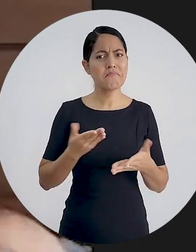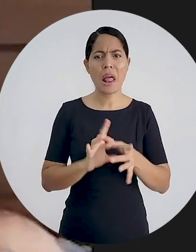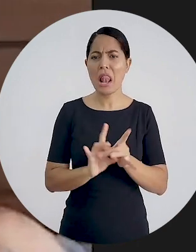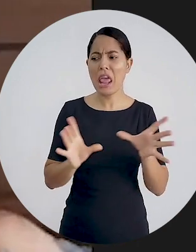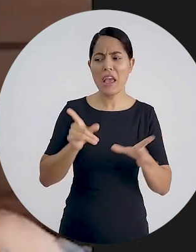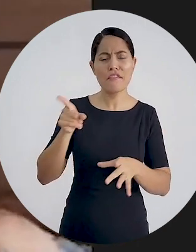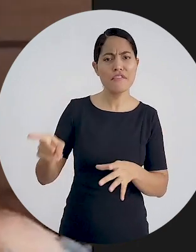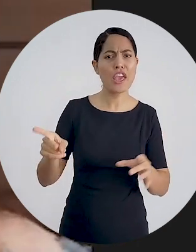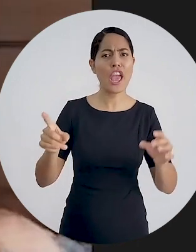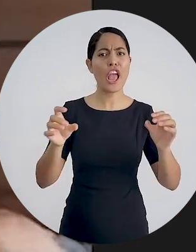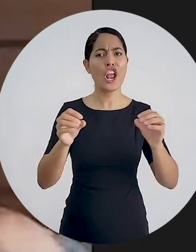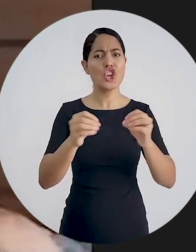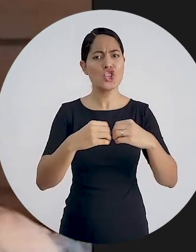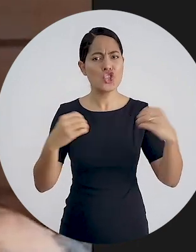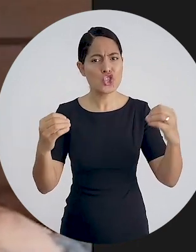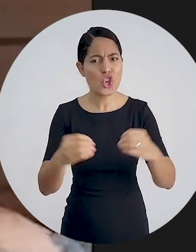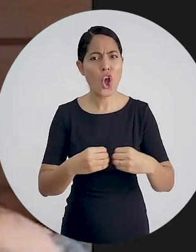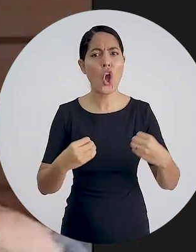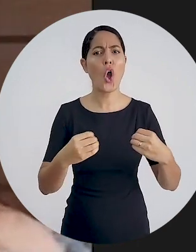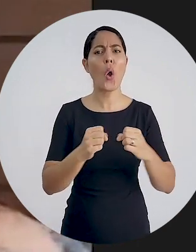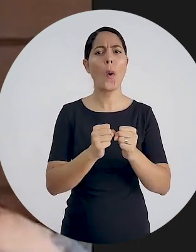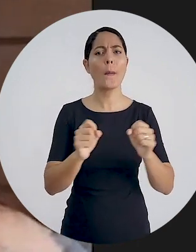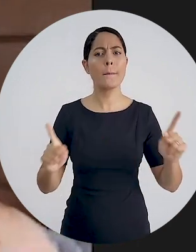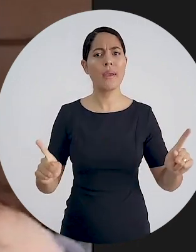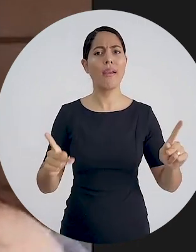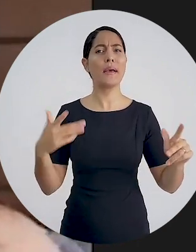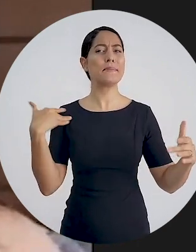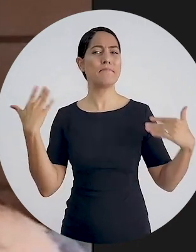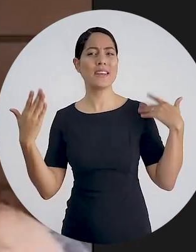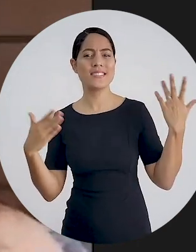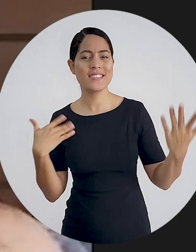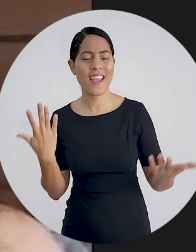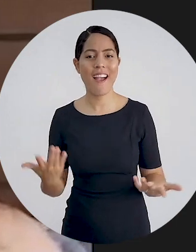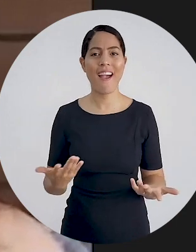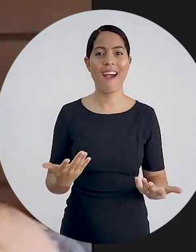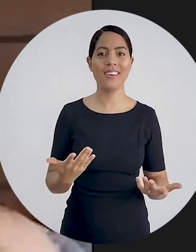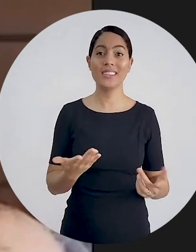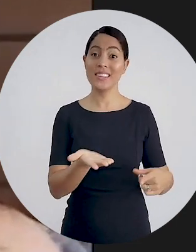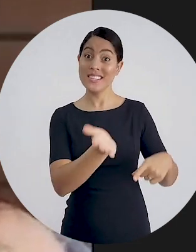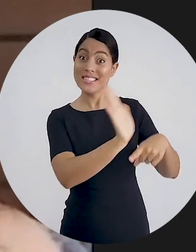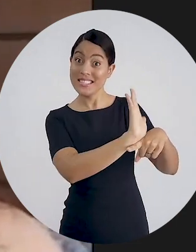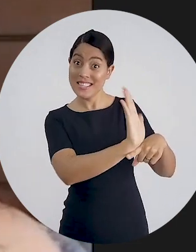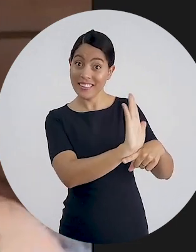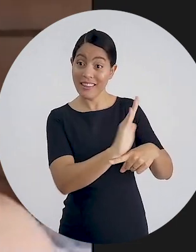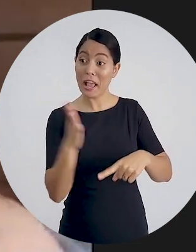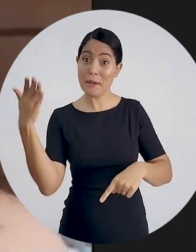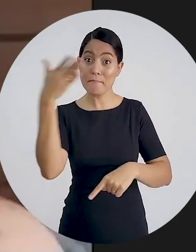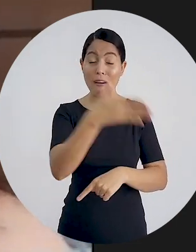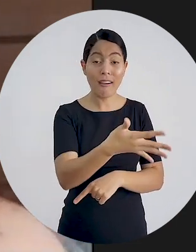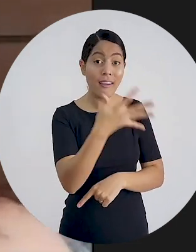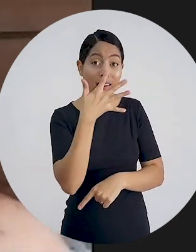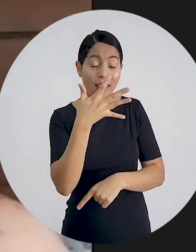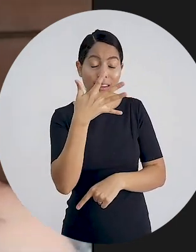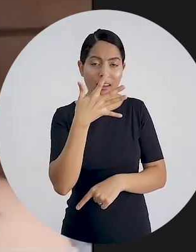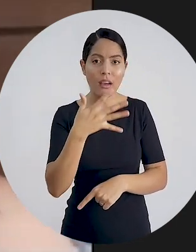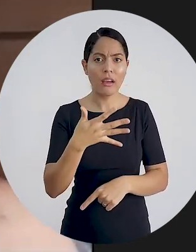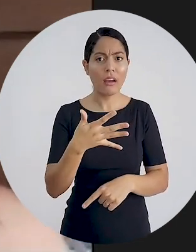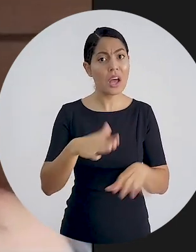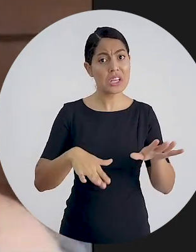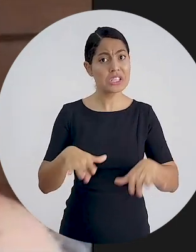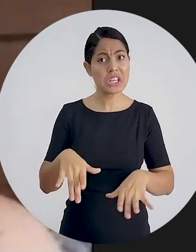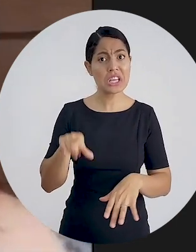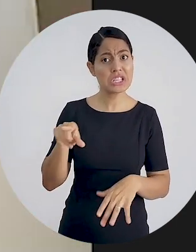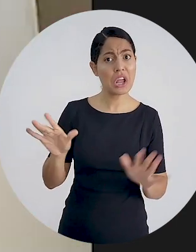ele tem condições de passear no shopping, tem condições de assistir uma sessão de cinema, almoçar, jantar fora, mesmo o autista que seja